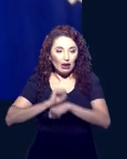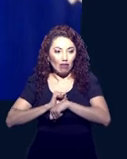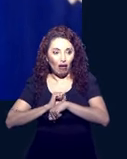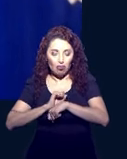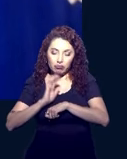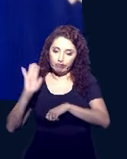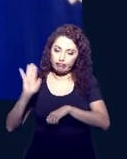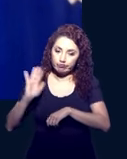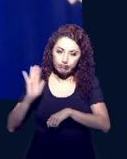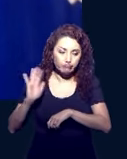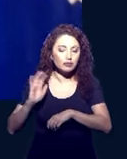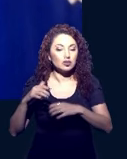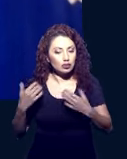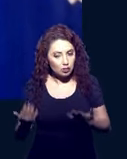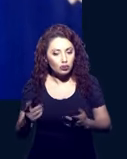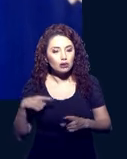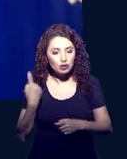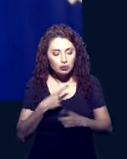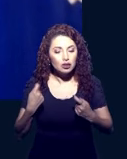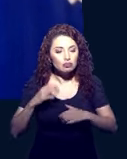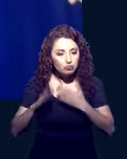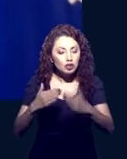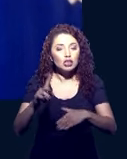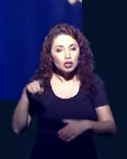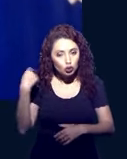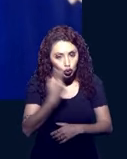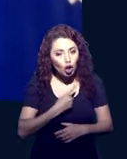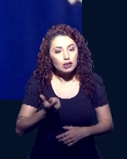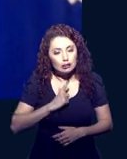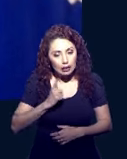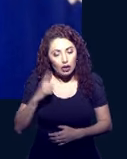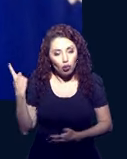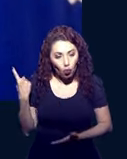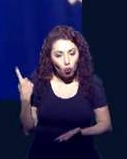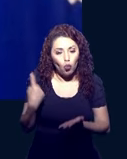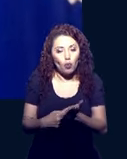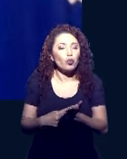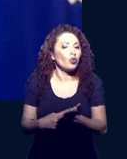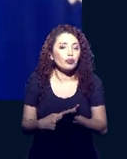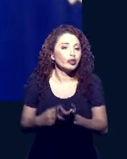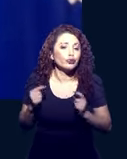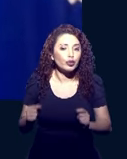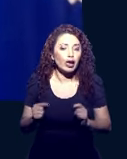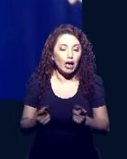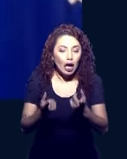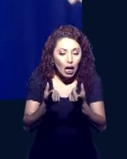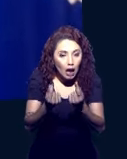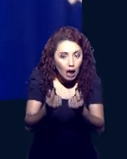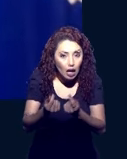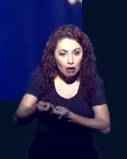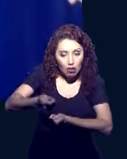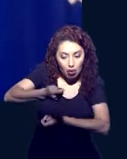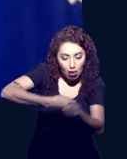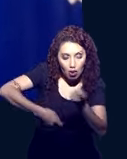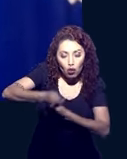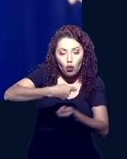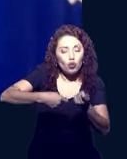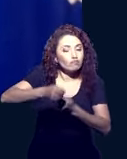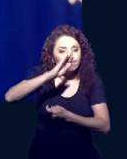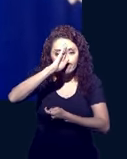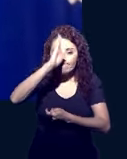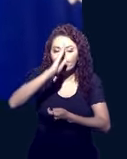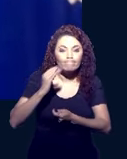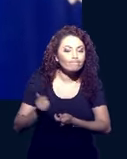economia do Brasil Então nós temos esse juízo crítico e compromisso de que a economia é o principal fator de paz social